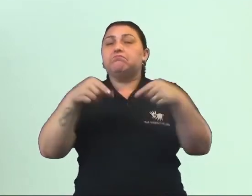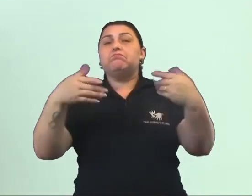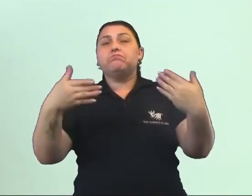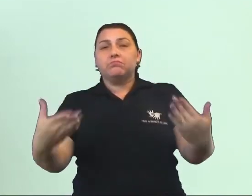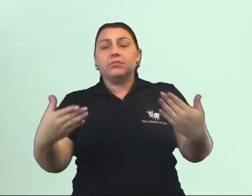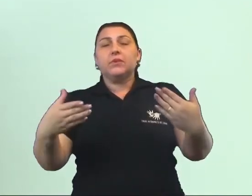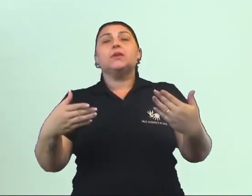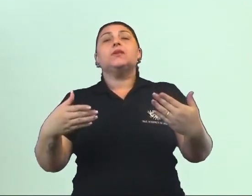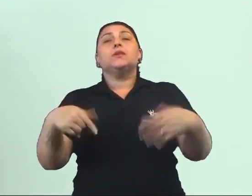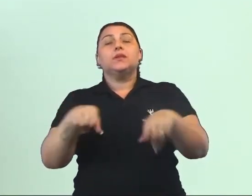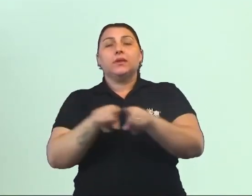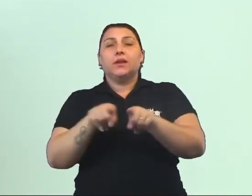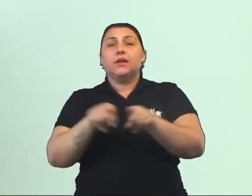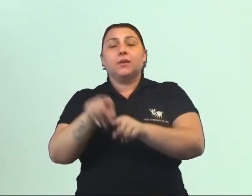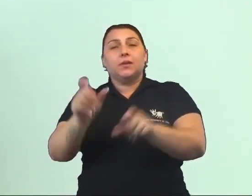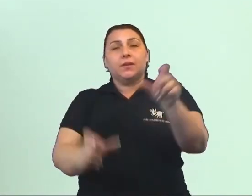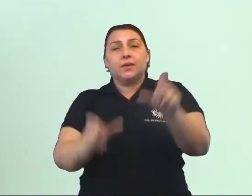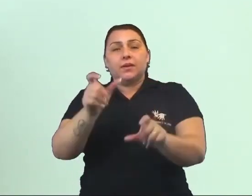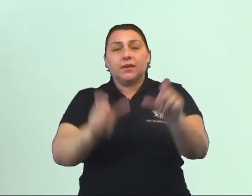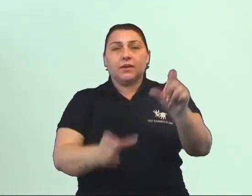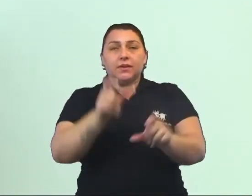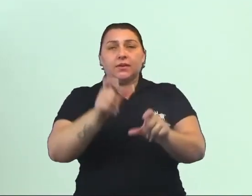os daimistas também são